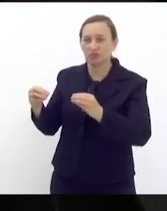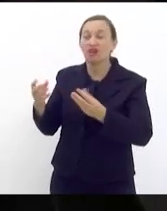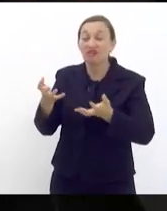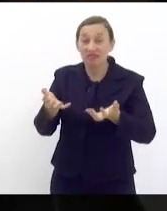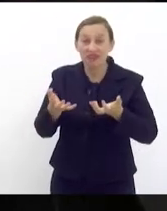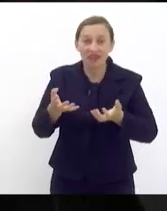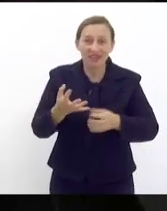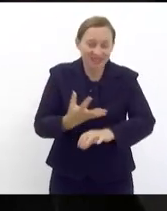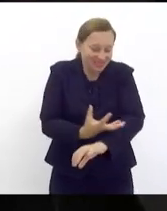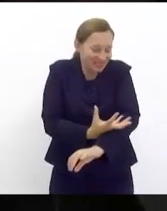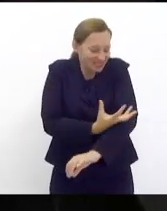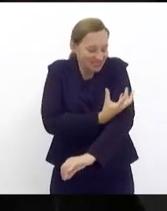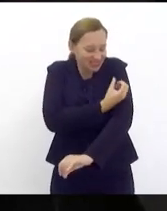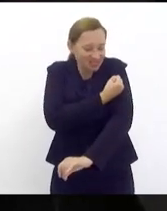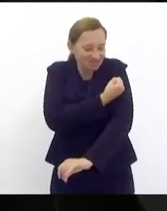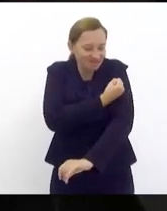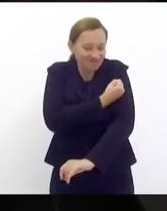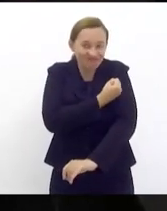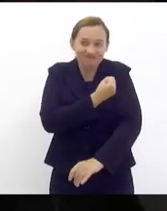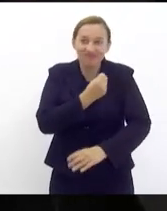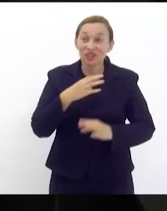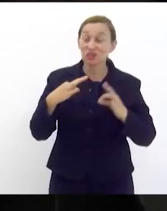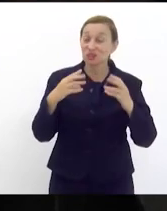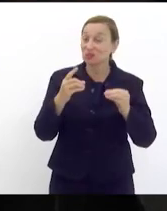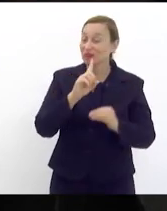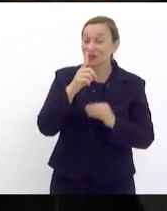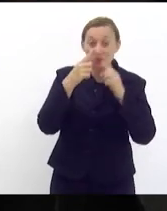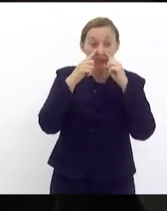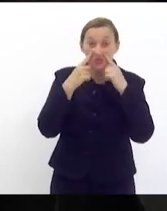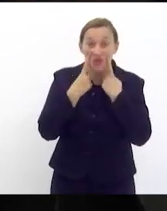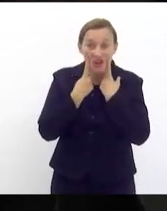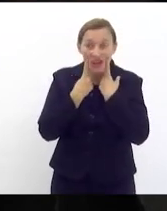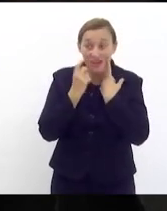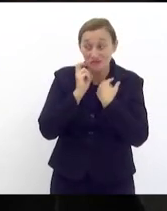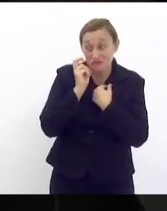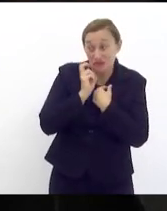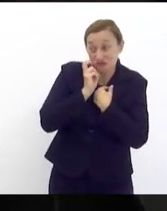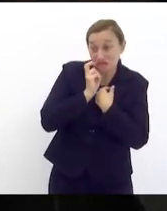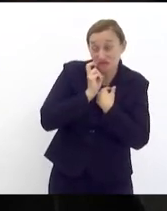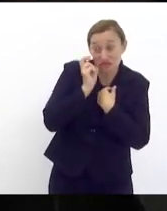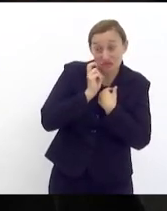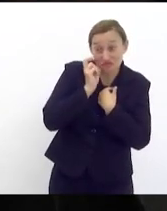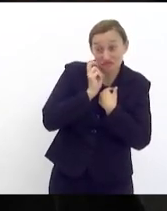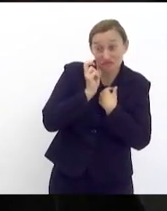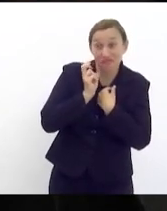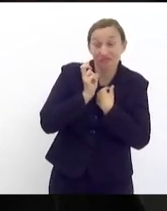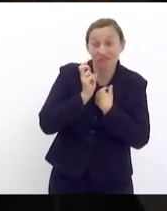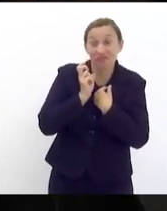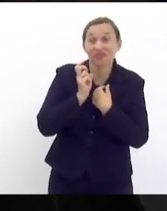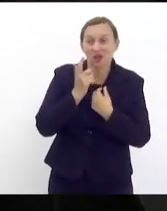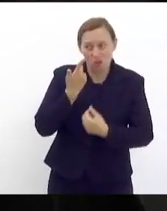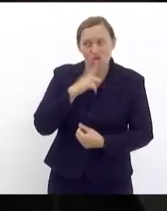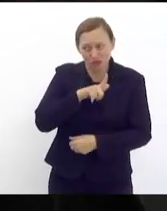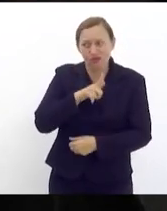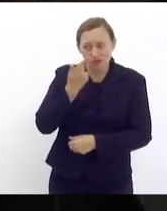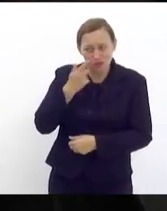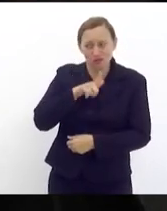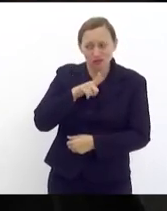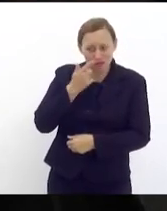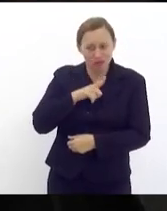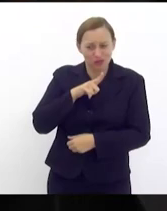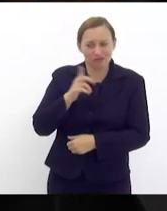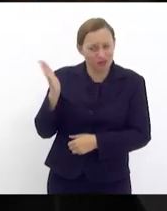extremamente emocionado, fazendo de tudo para não chorar, para não passar vergonha. Vou conseguir, gente. Então, vamos